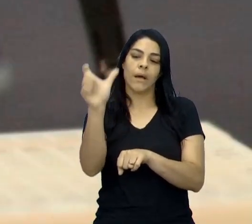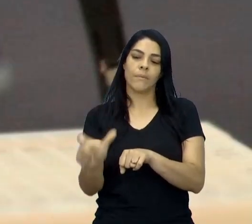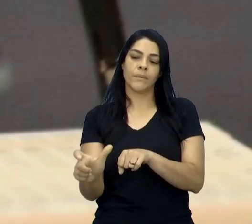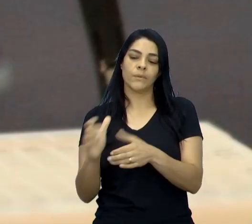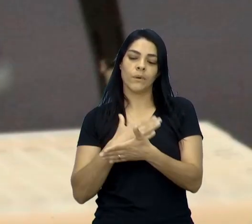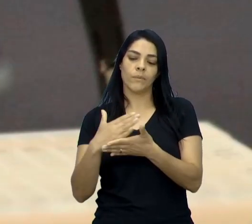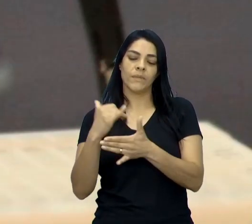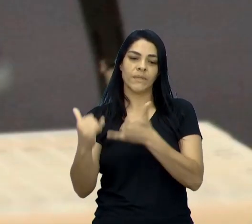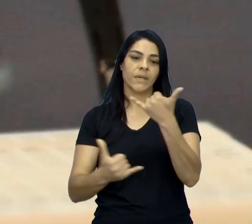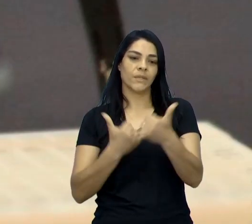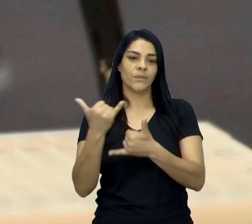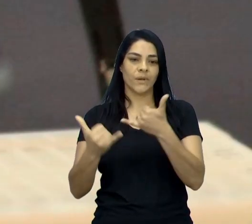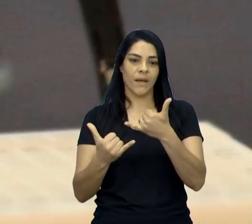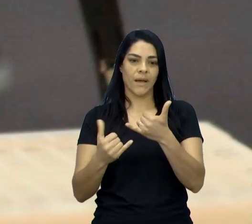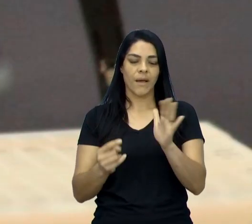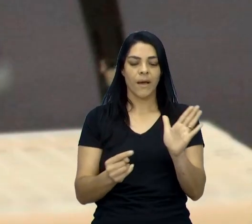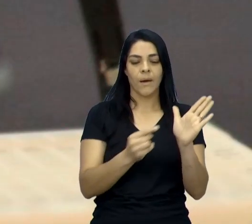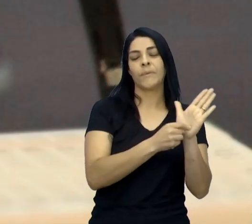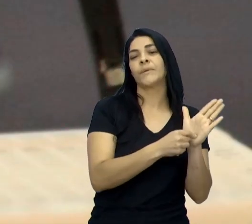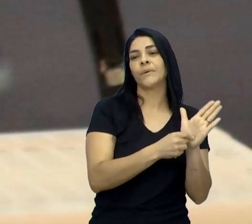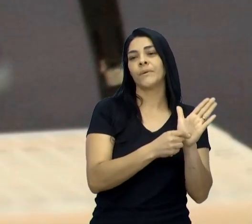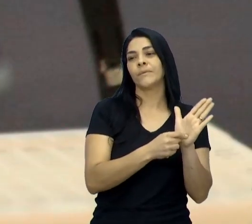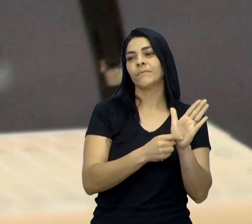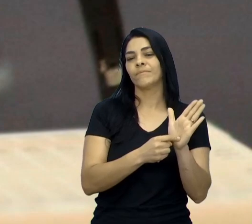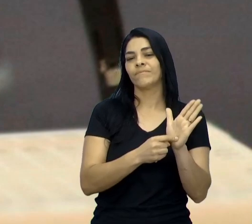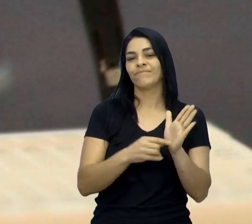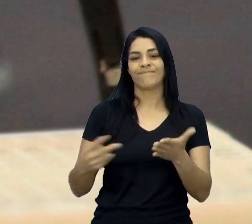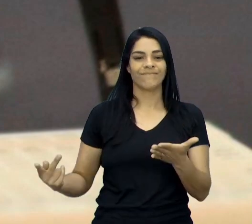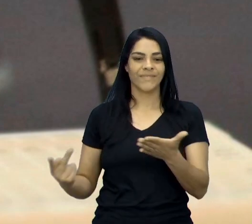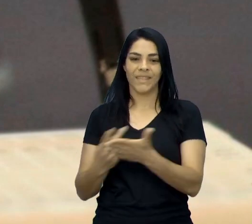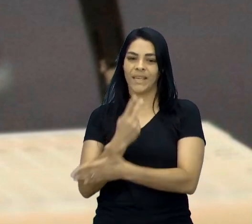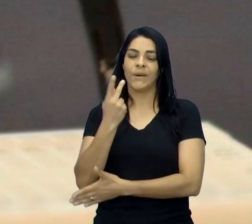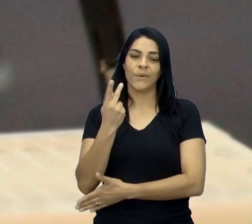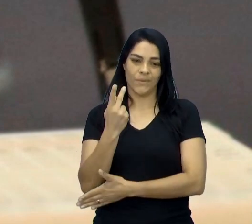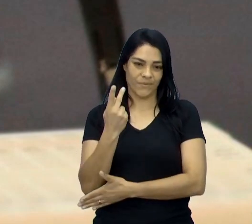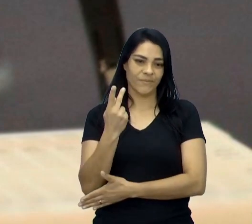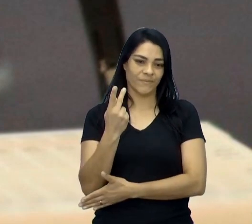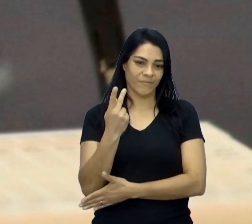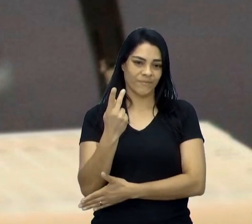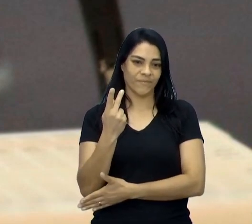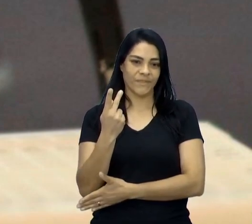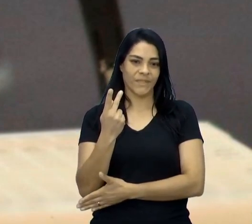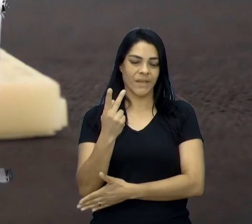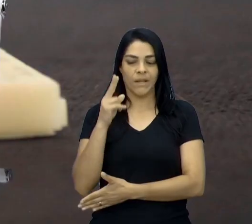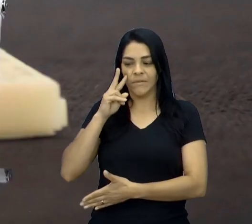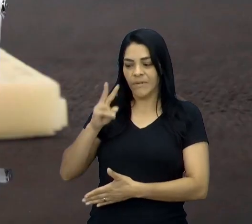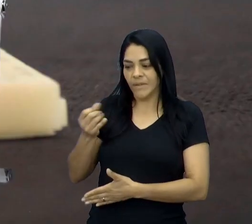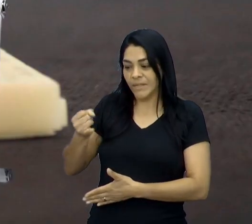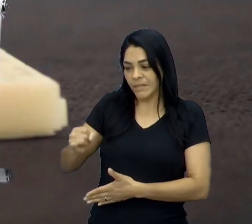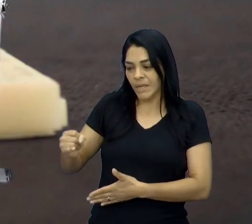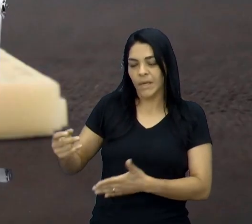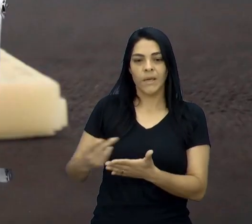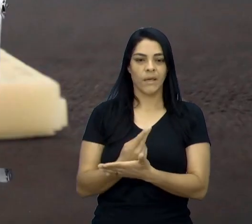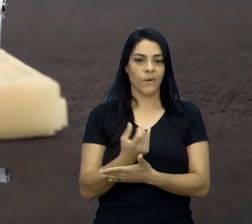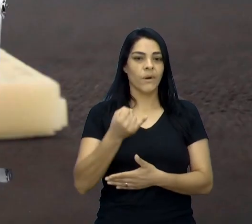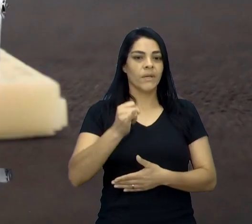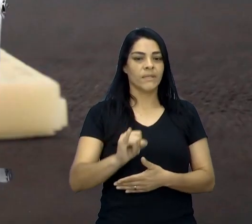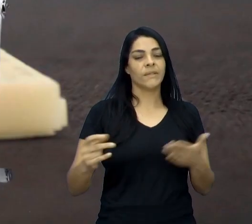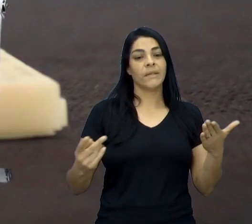ó. Já errei, tá vendo? Então aí ele vai conferir se errou. Então se errar, ele vai ter